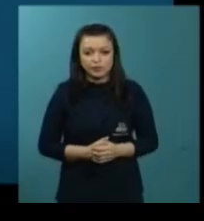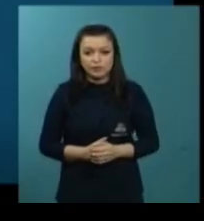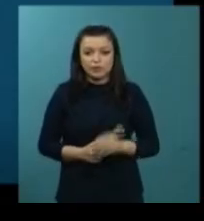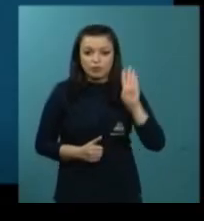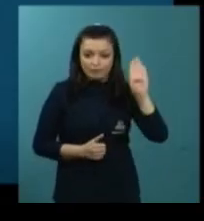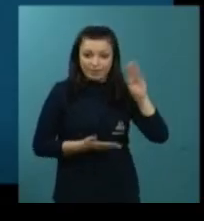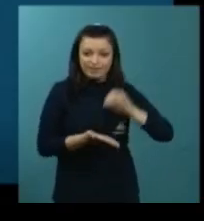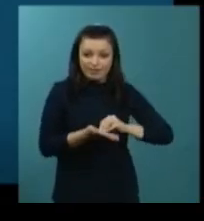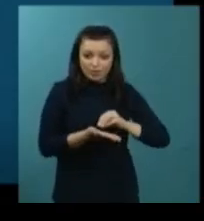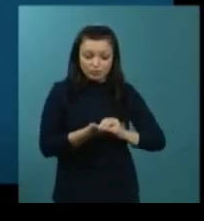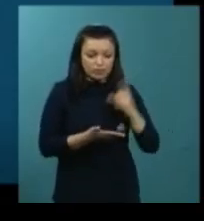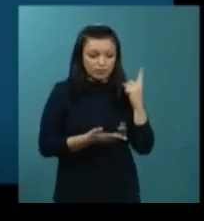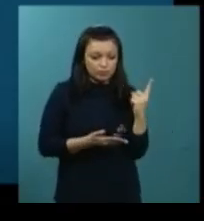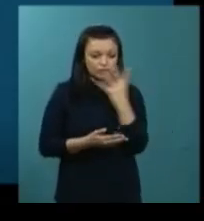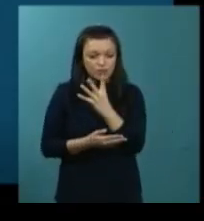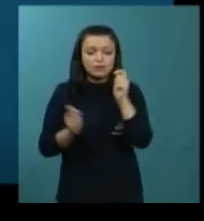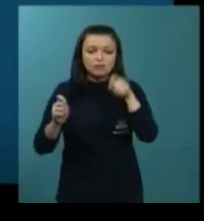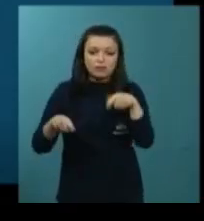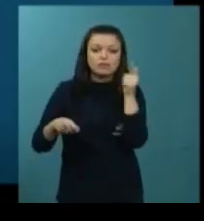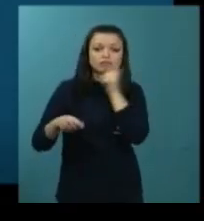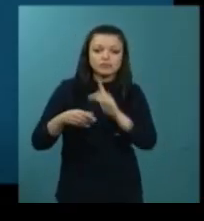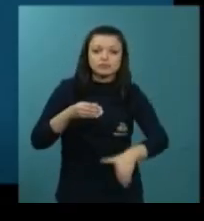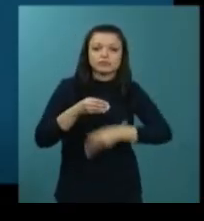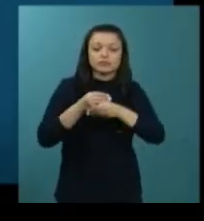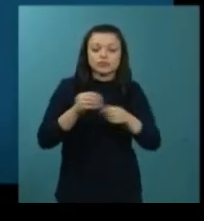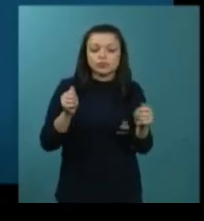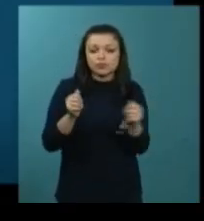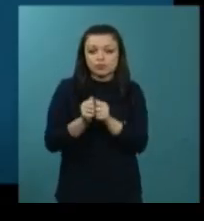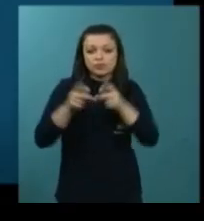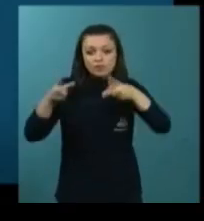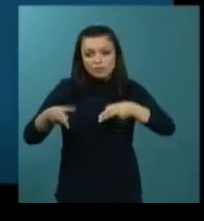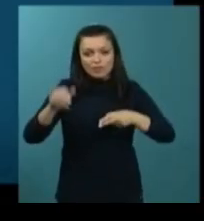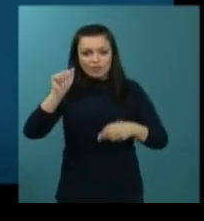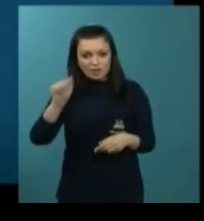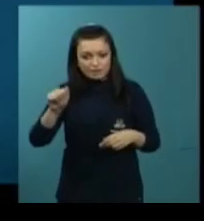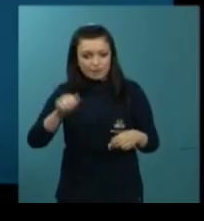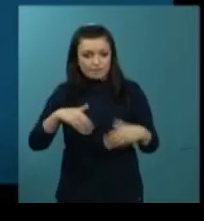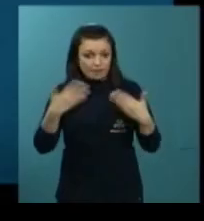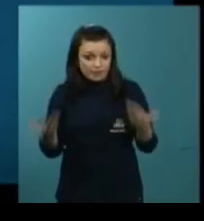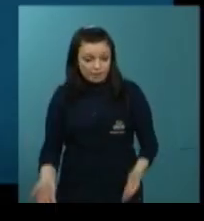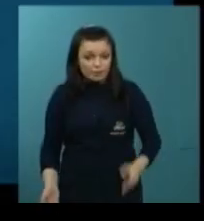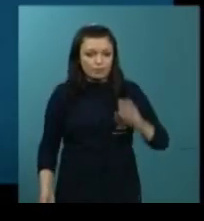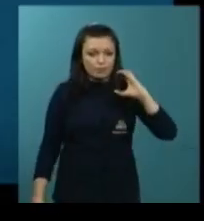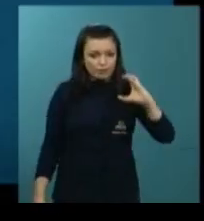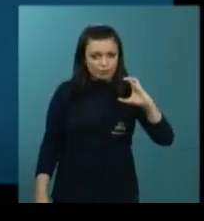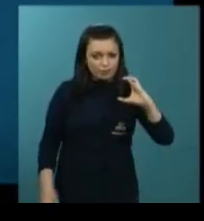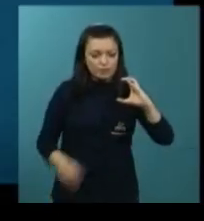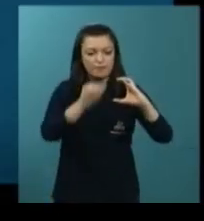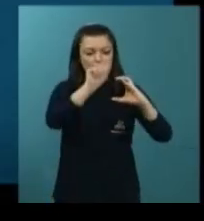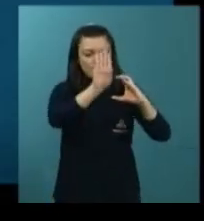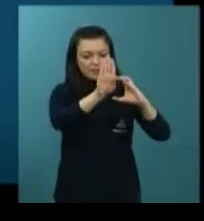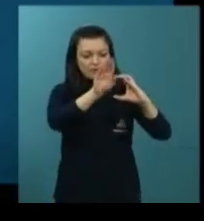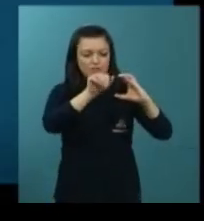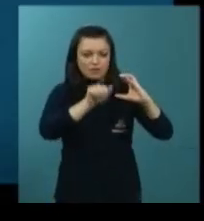Então, o complementar de B em relação ao